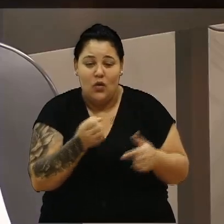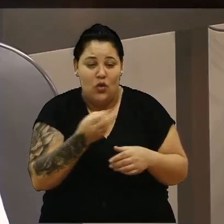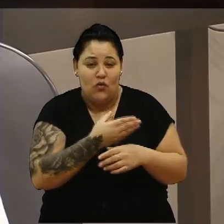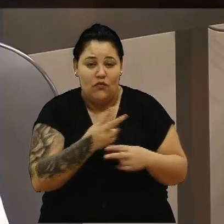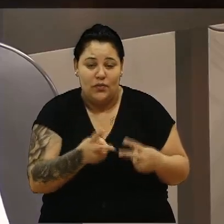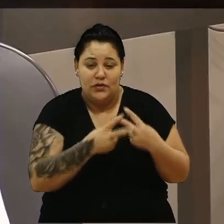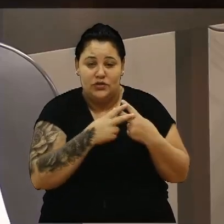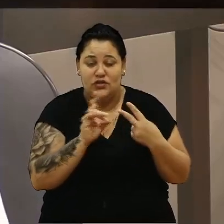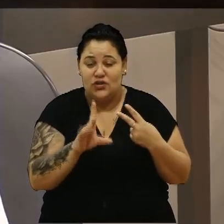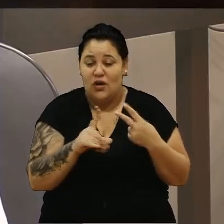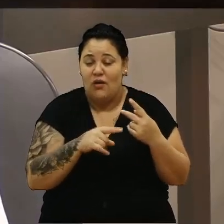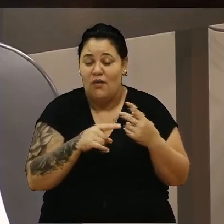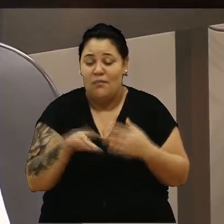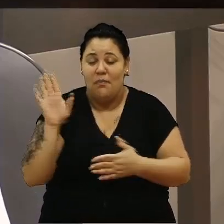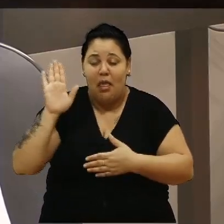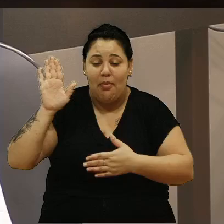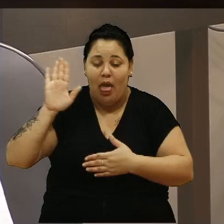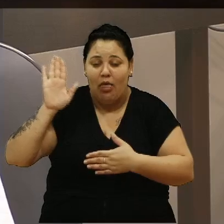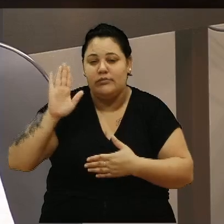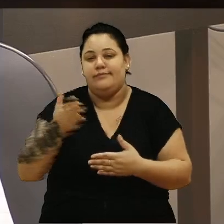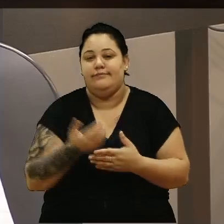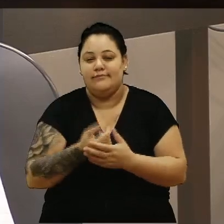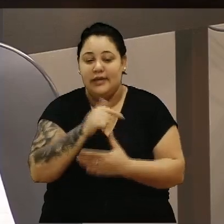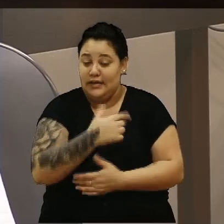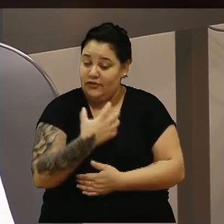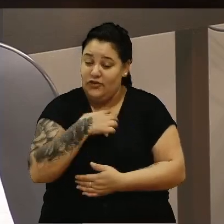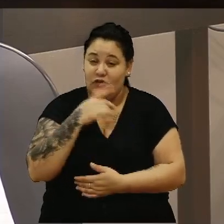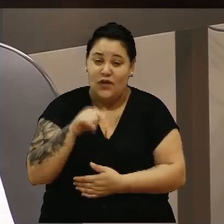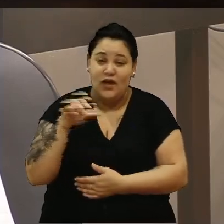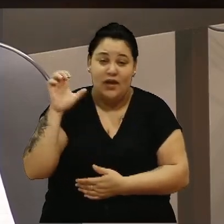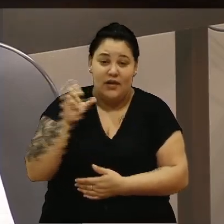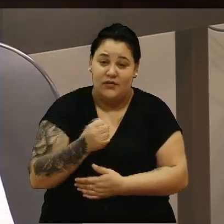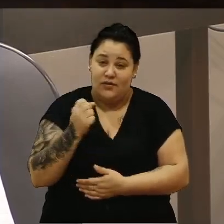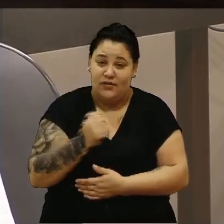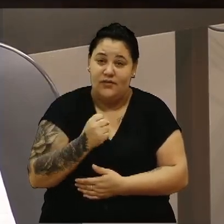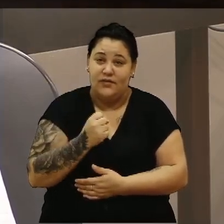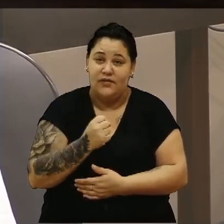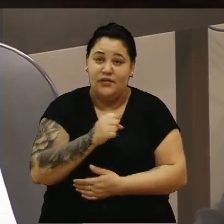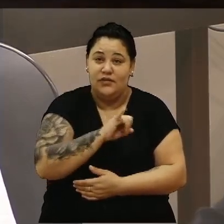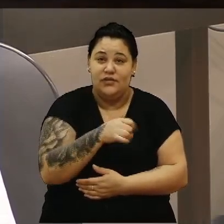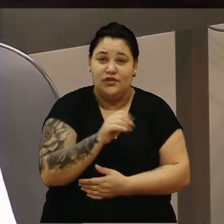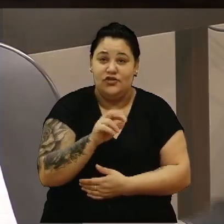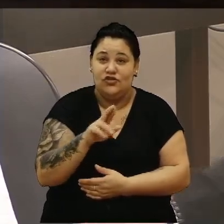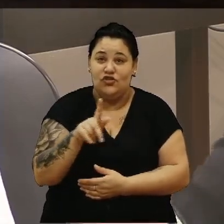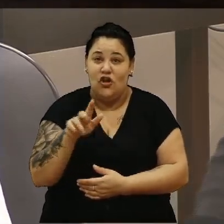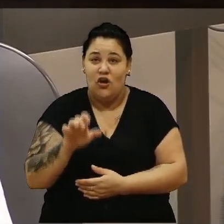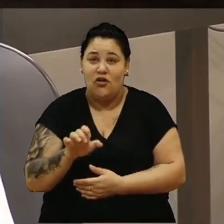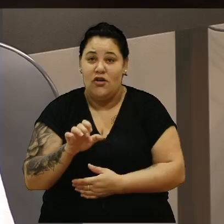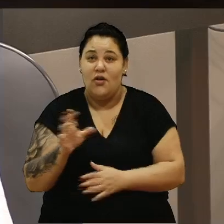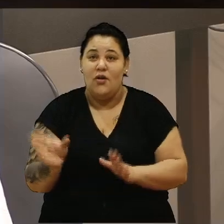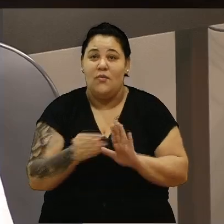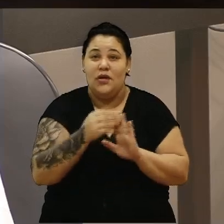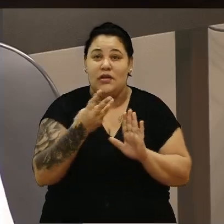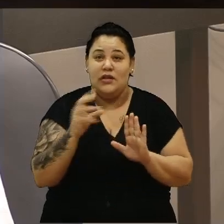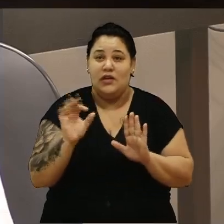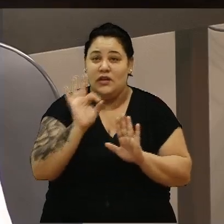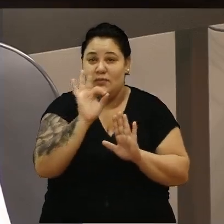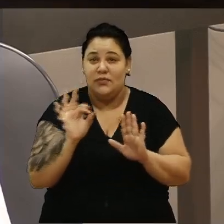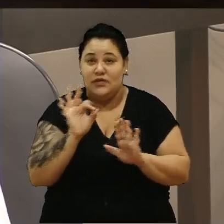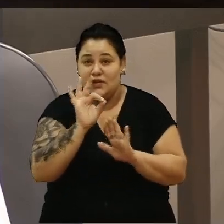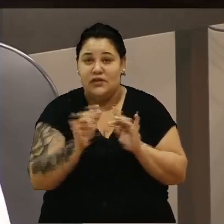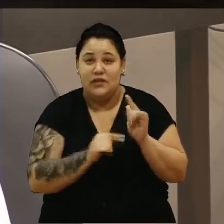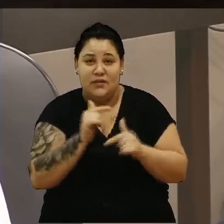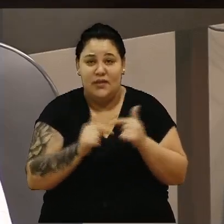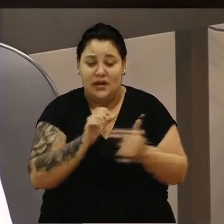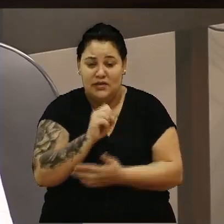só promessas, e assim é o governador Eduardo Leite. Enquanto o Jorginho Melo bota 30% dos presos trabalhar em Santa